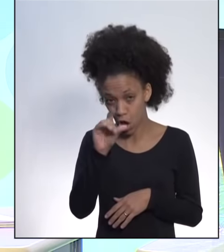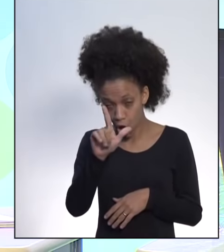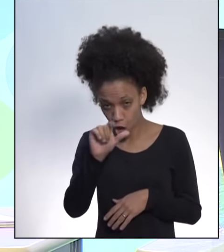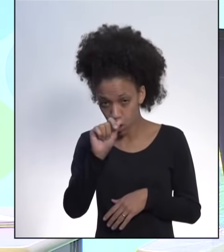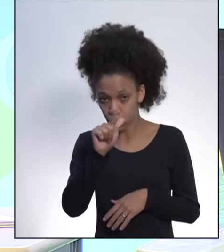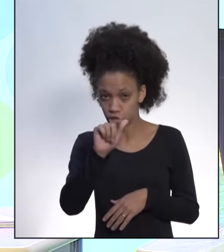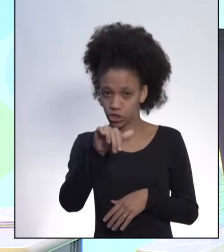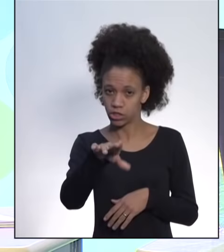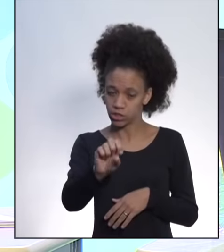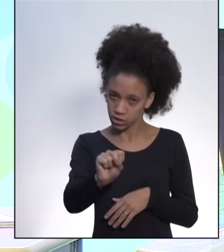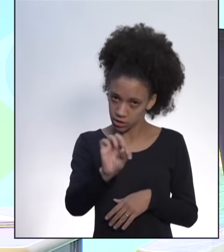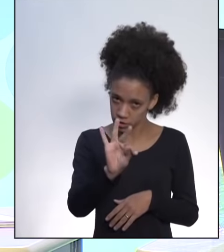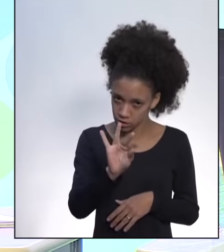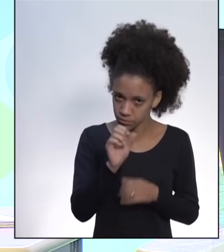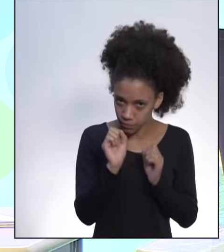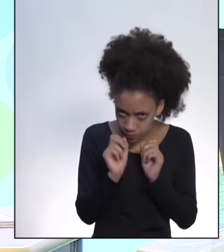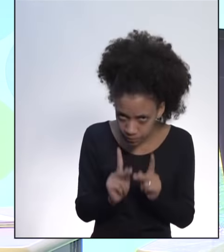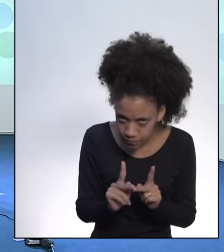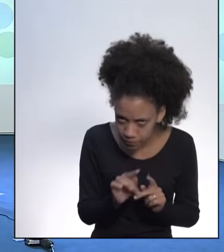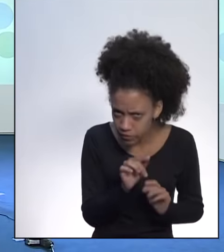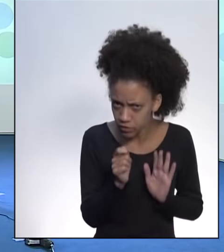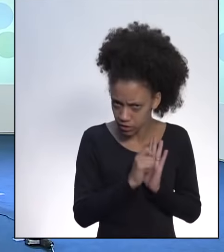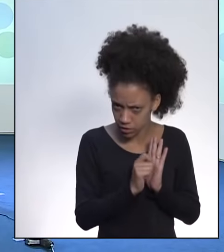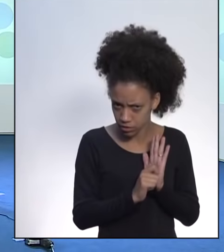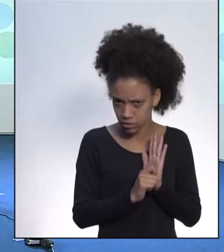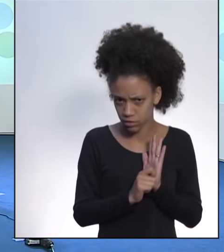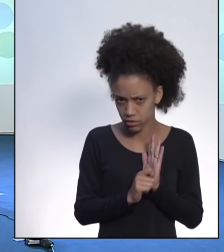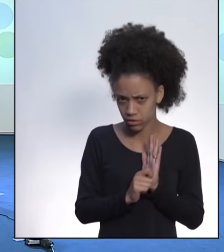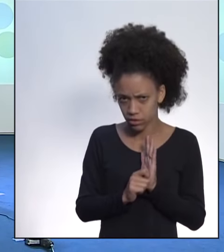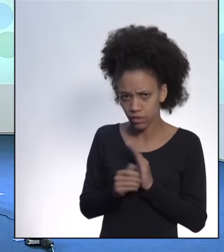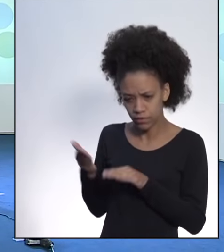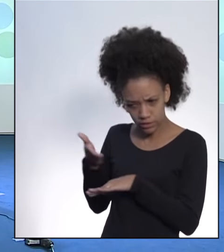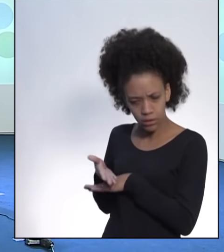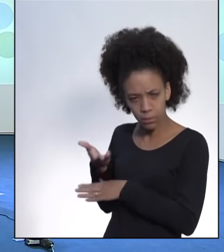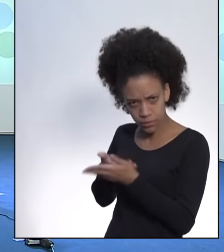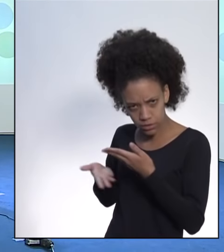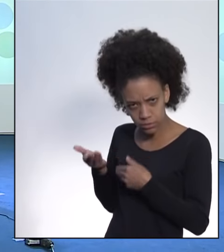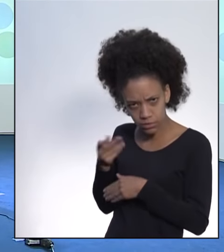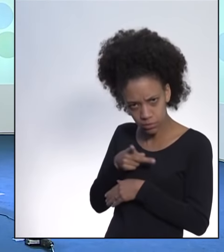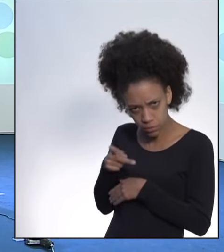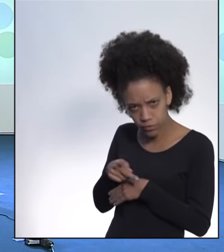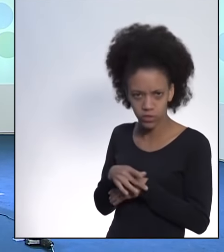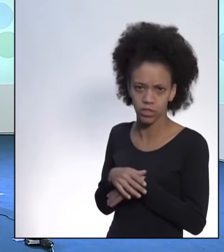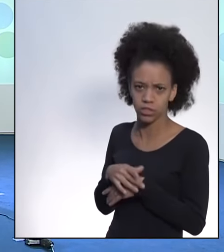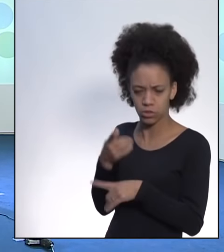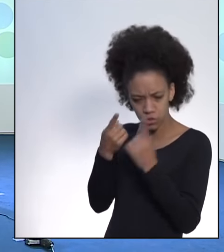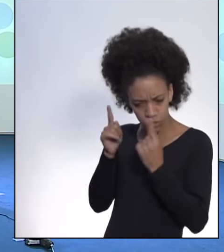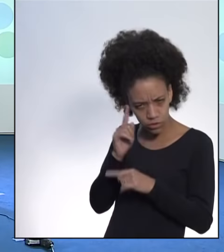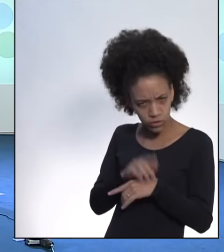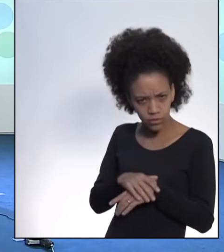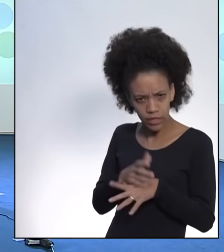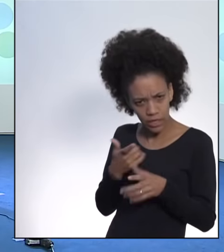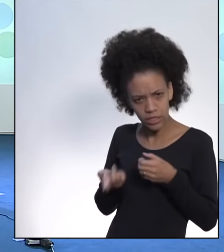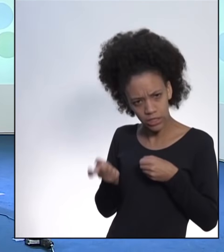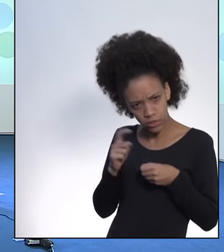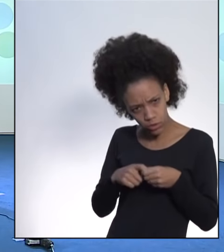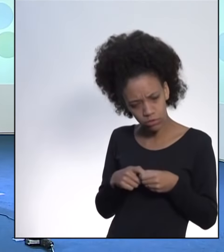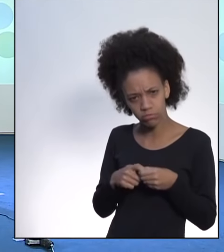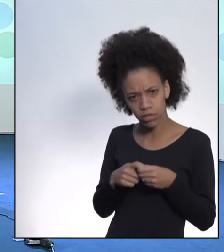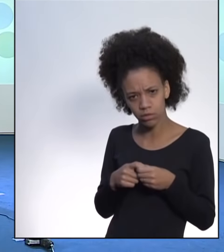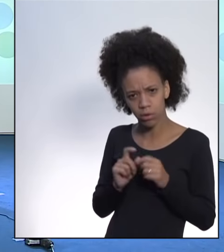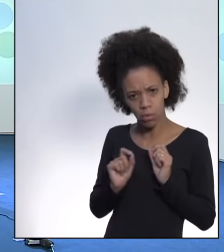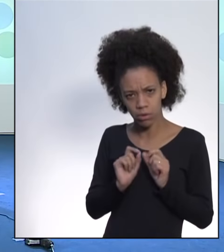sites quero saber se está notaram eles estão colocando alguma coisa antônia de dúvida querem que a gente retorne alguma